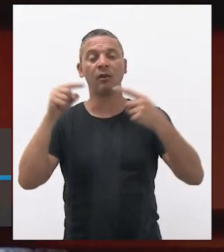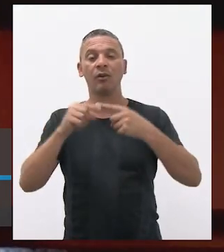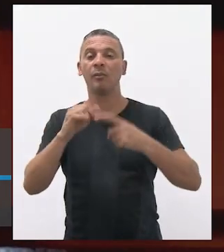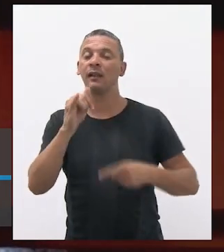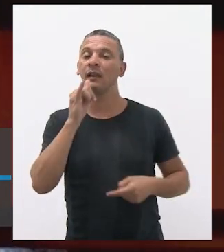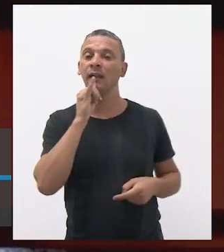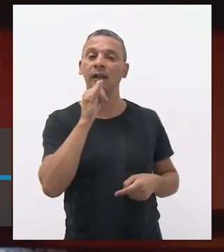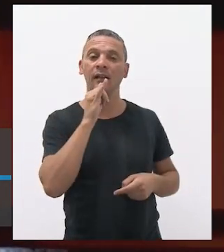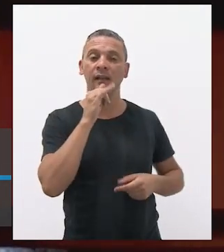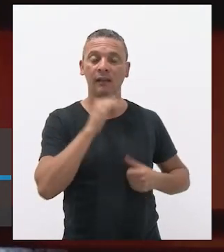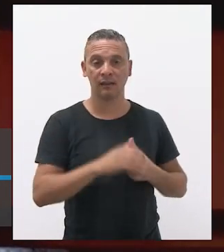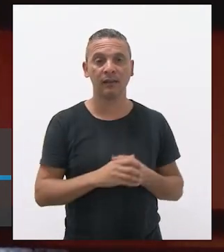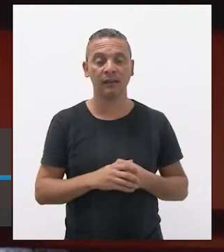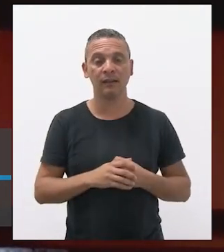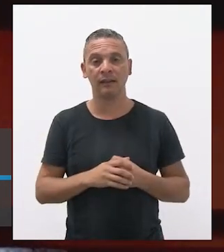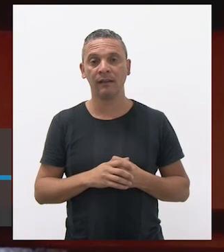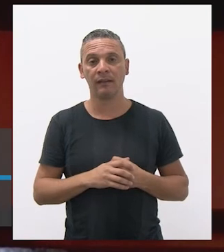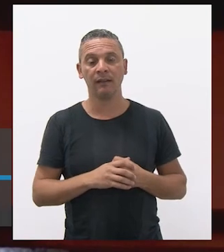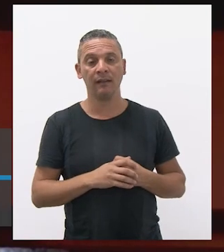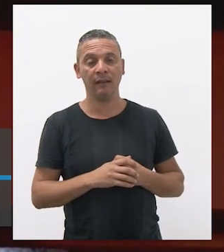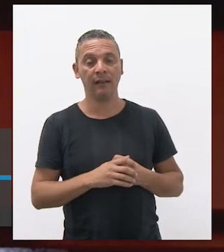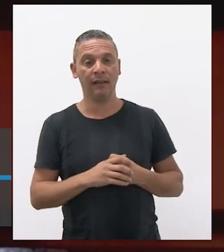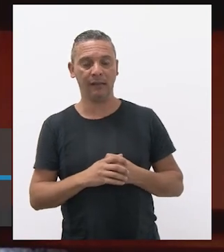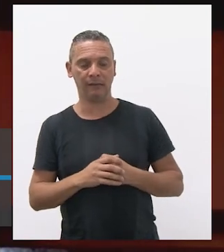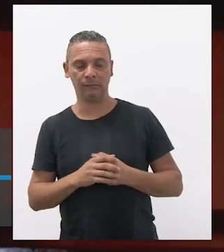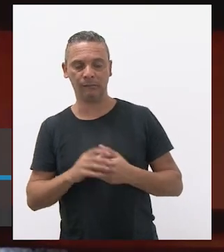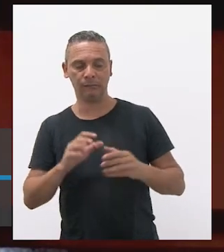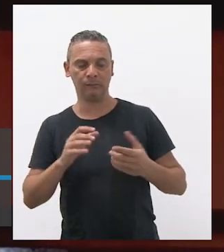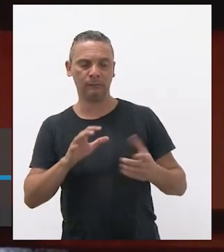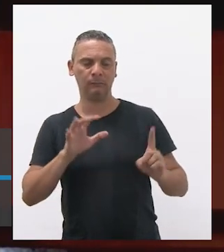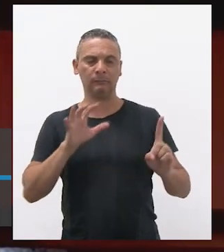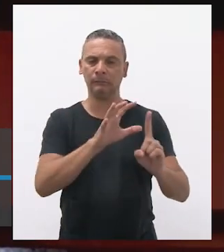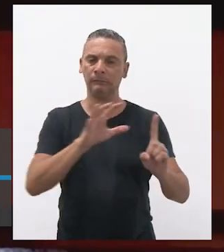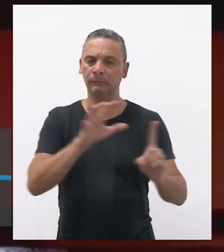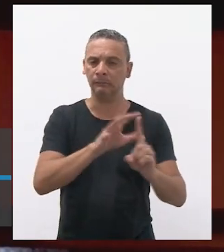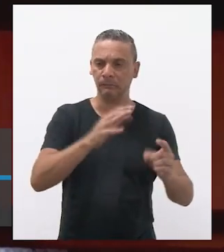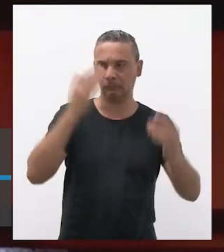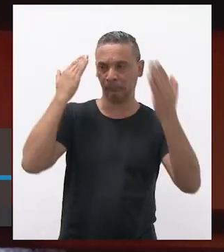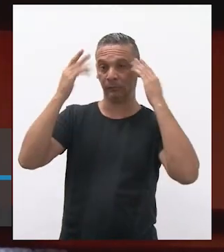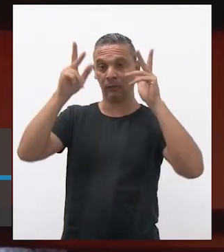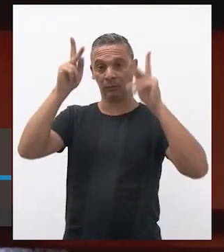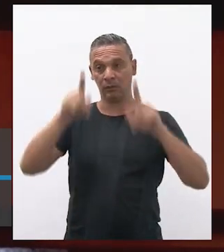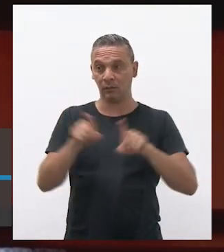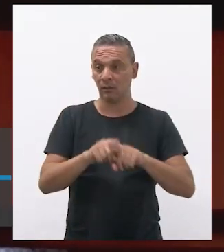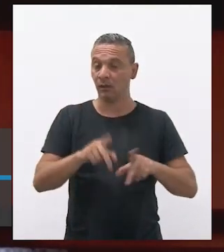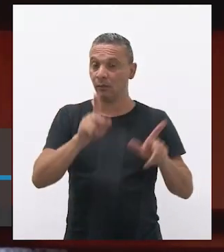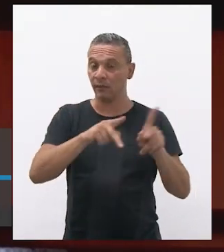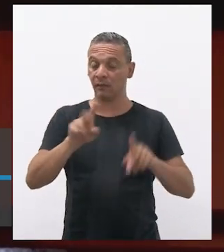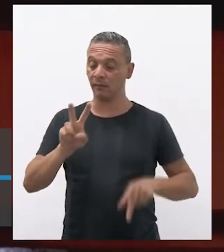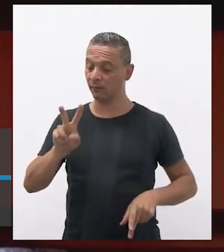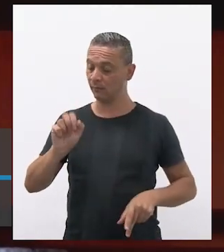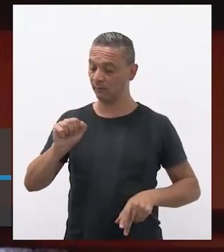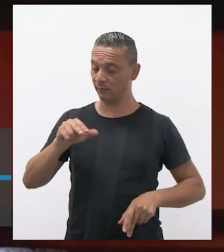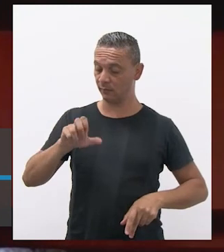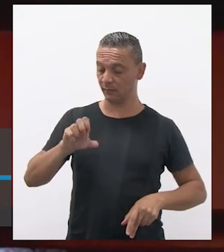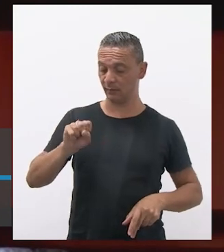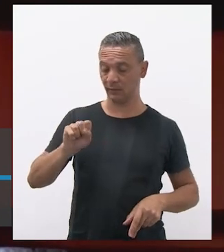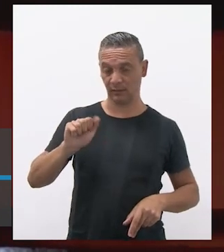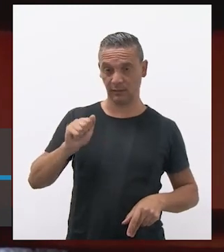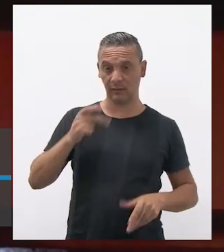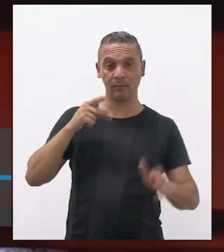que nesse sentido, algumas medidas também para combater esse tipo de violência, elas acabam sendo de